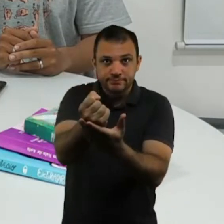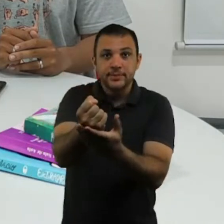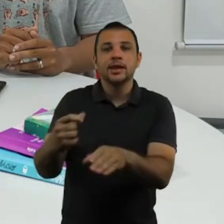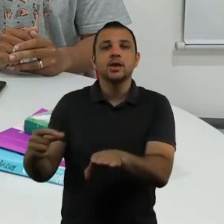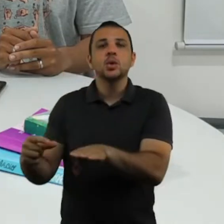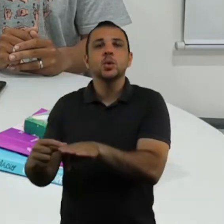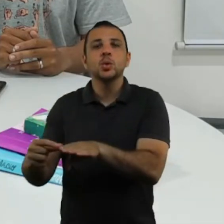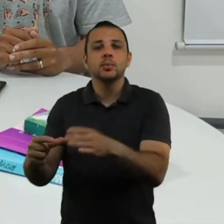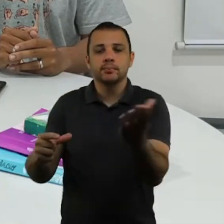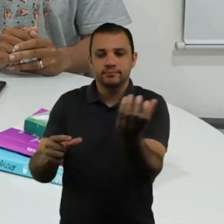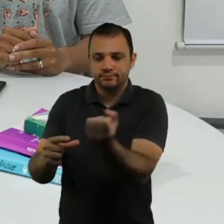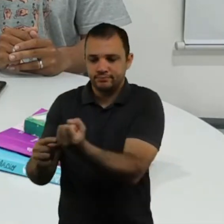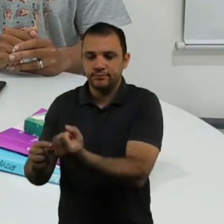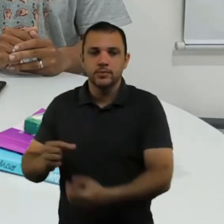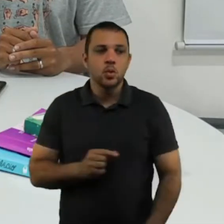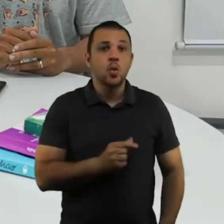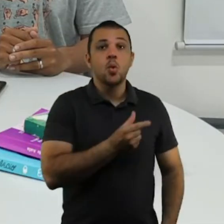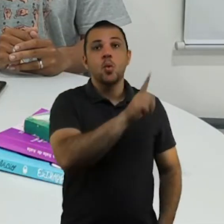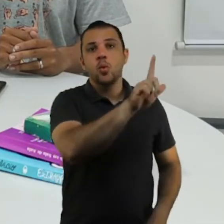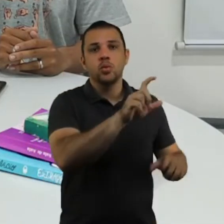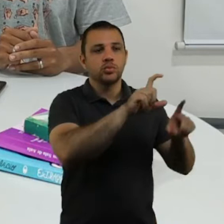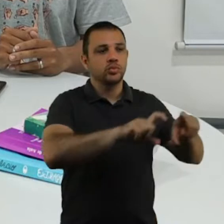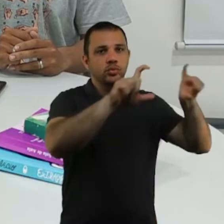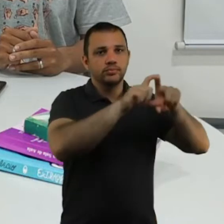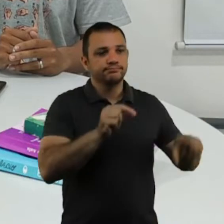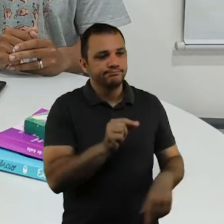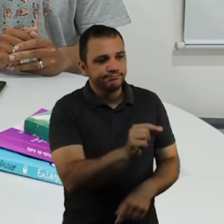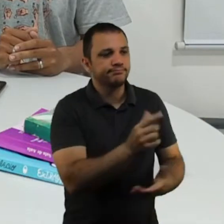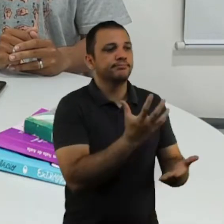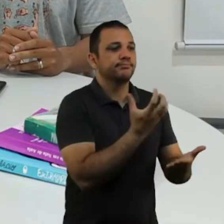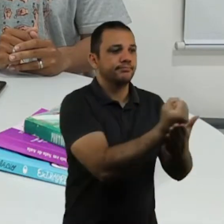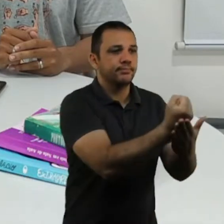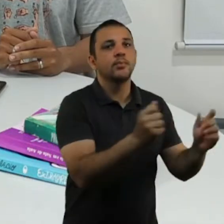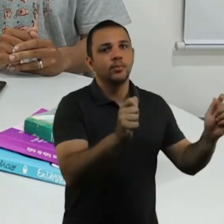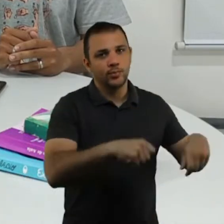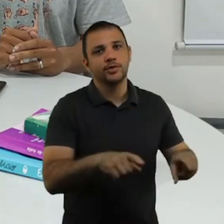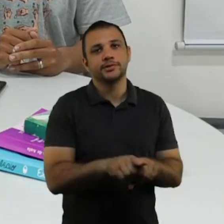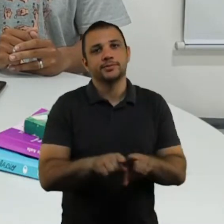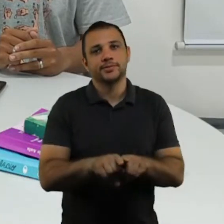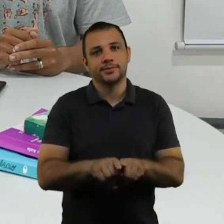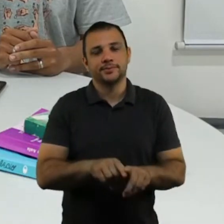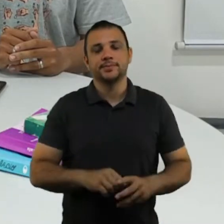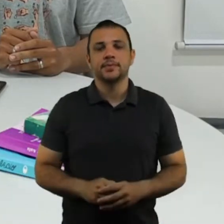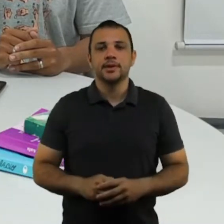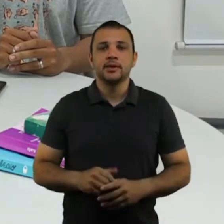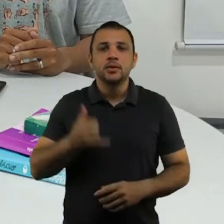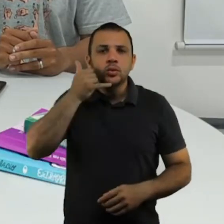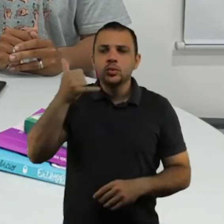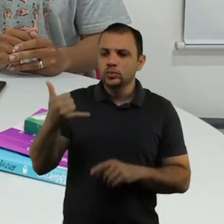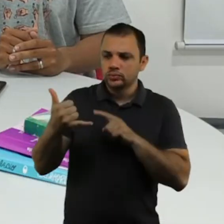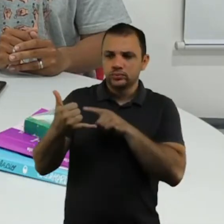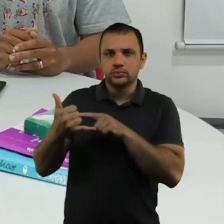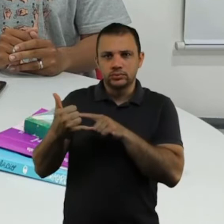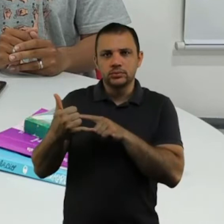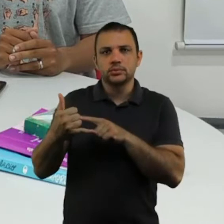também pode baixar as cópias do NVDA para fazer a instalação. Nos celulares, no iOS, no Android, no caso desses